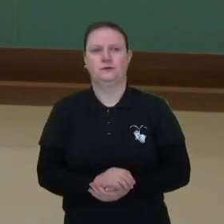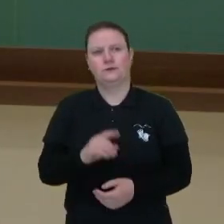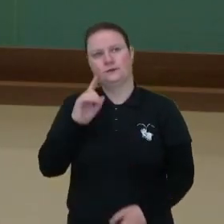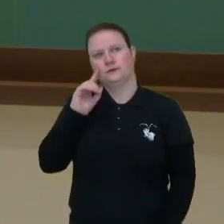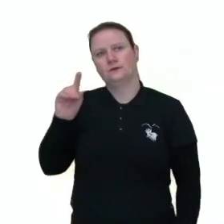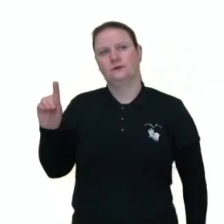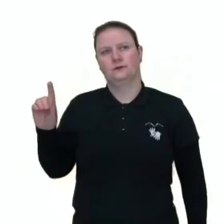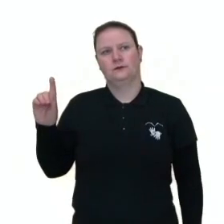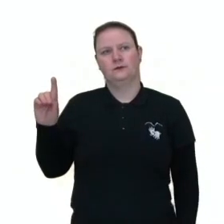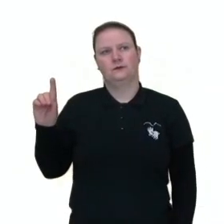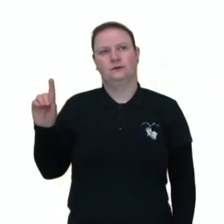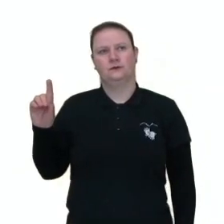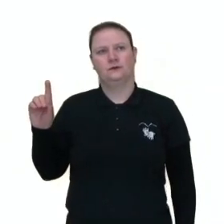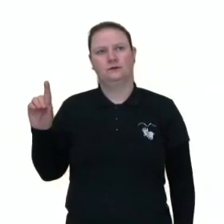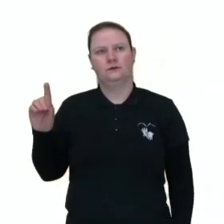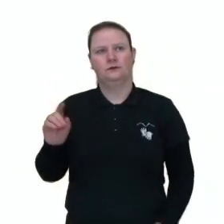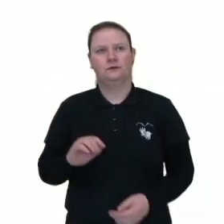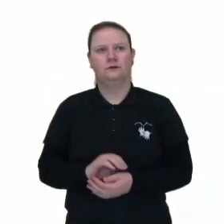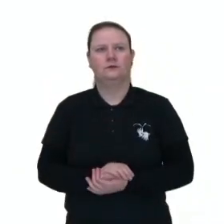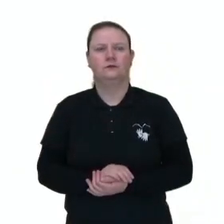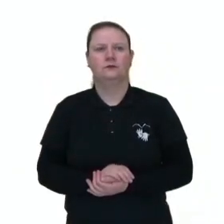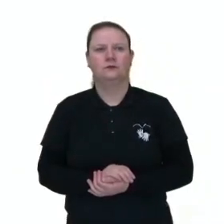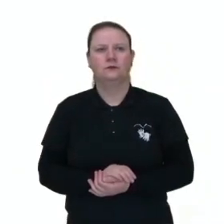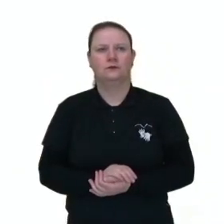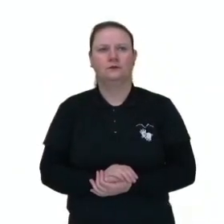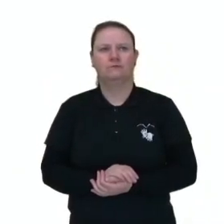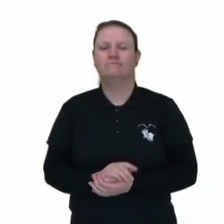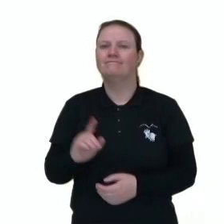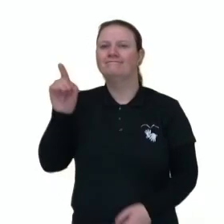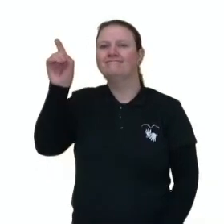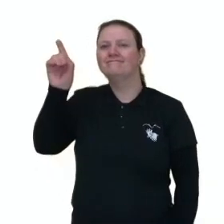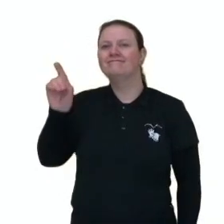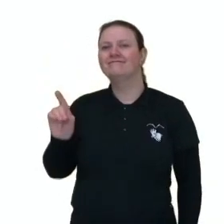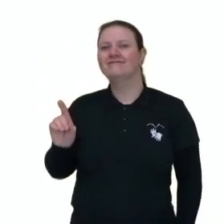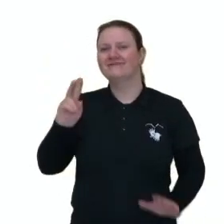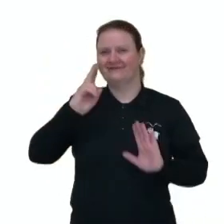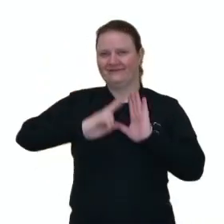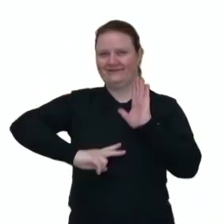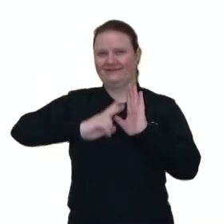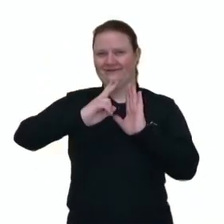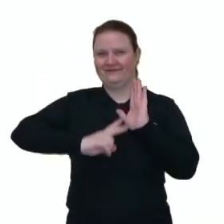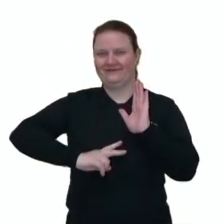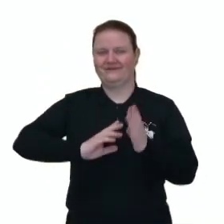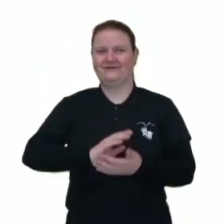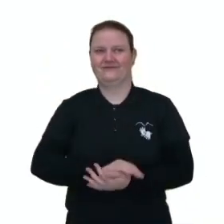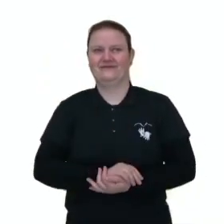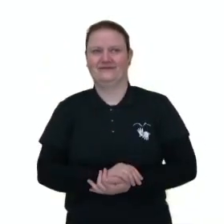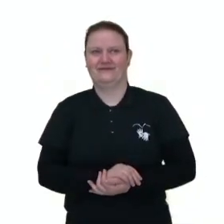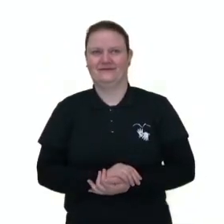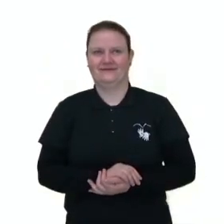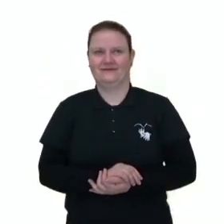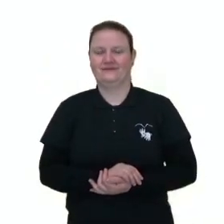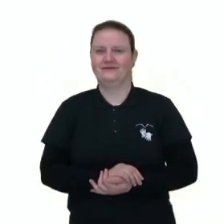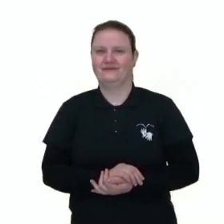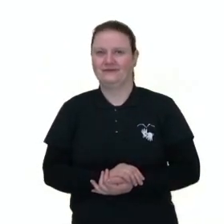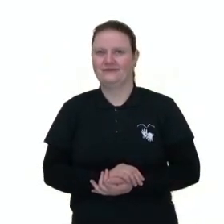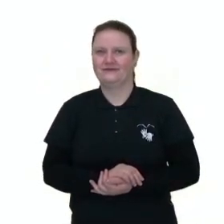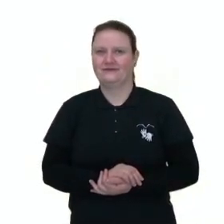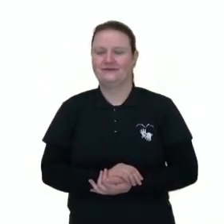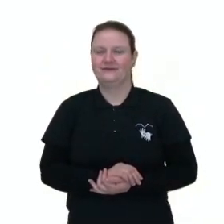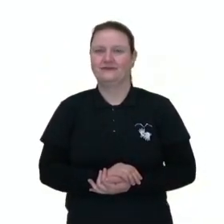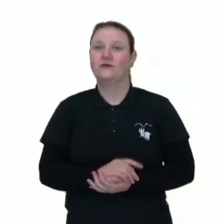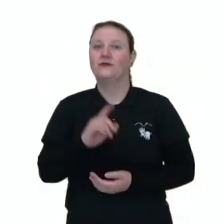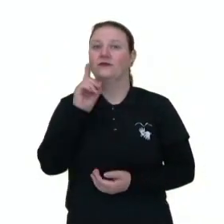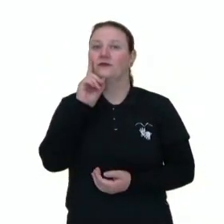aqui, ó. A concordância verbal, então, é relação estabelecida de forma harmônica entre o sujeito e